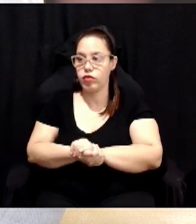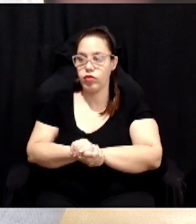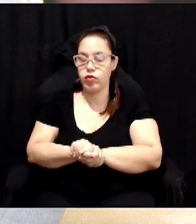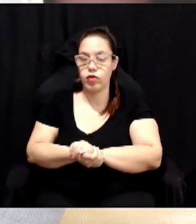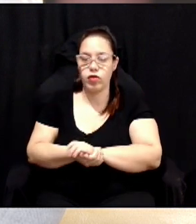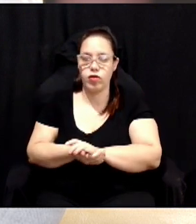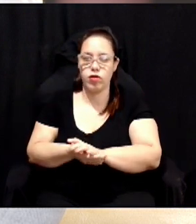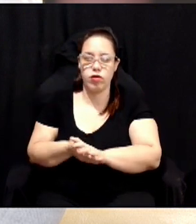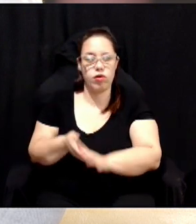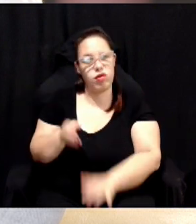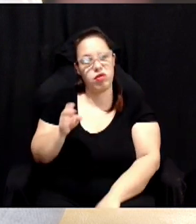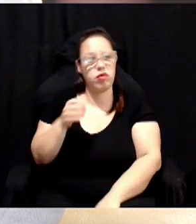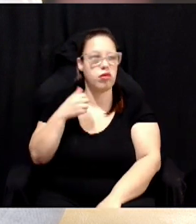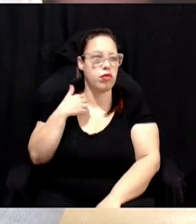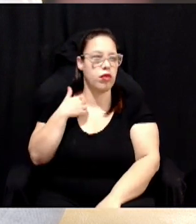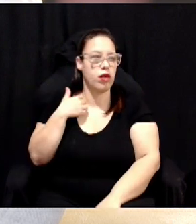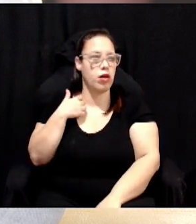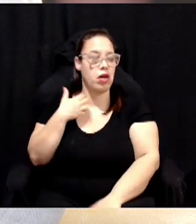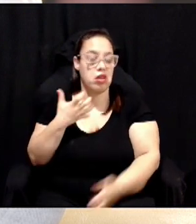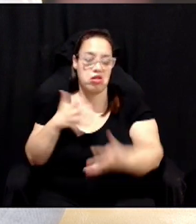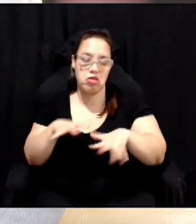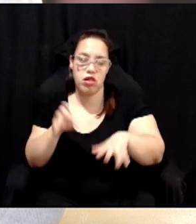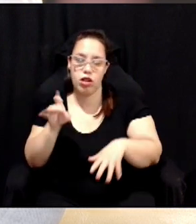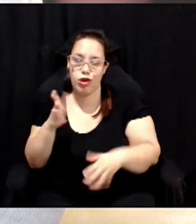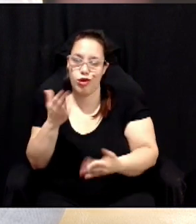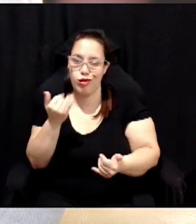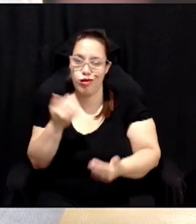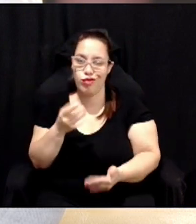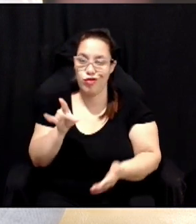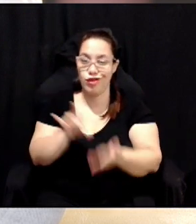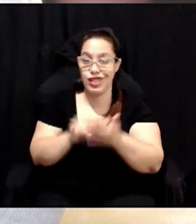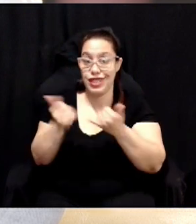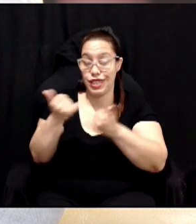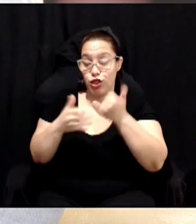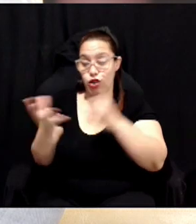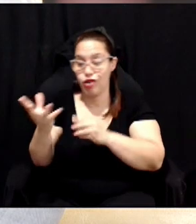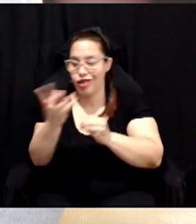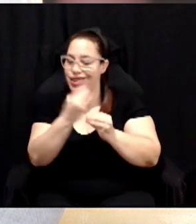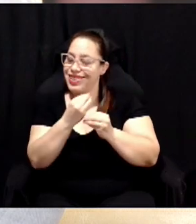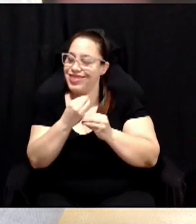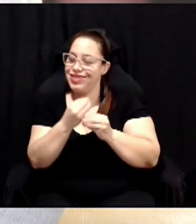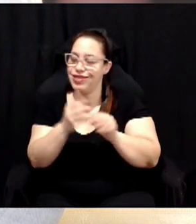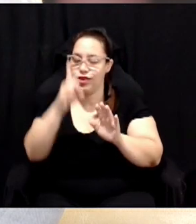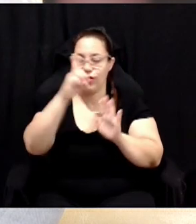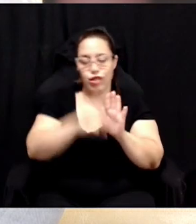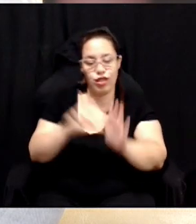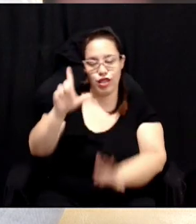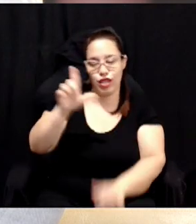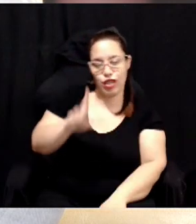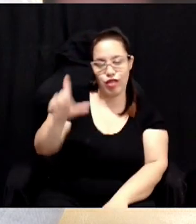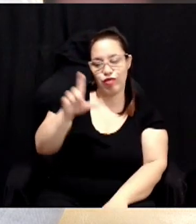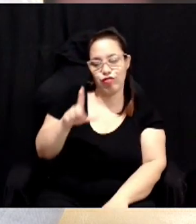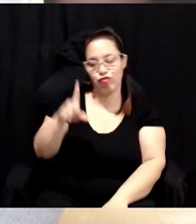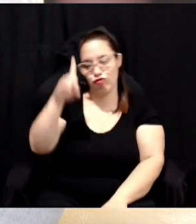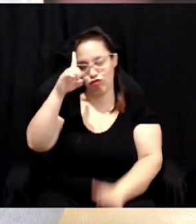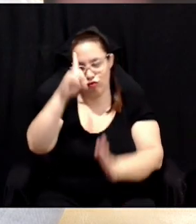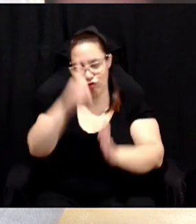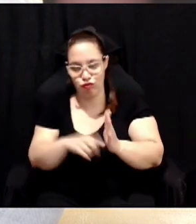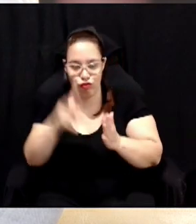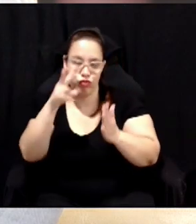Titãs, a gente não quer só comida, a gente quer comida, diversão e arte, né? Então, que o direito à literatura, o direito a ler e a